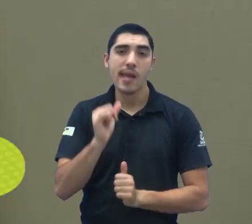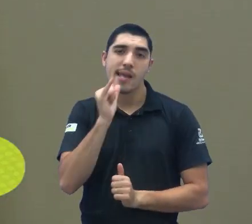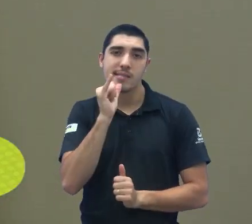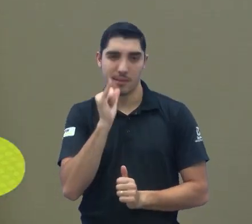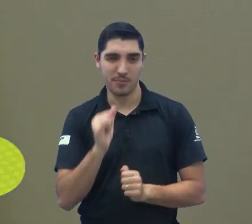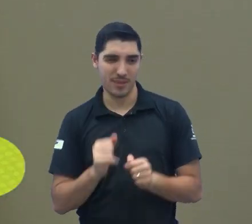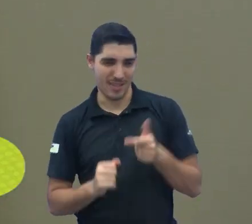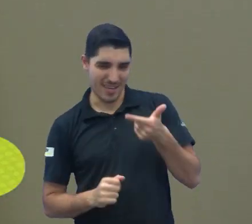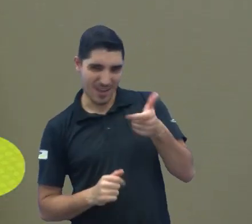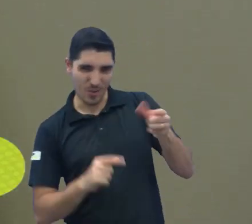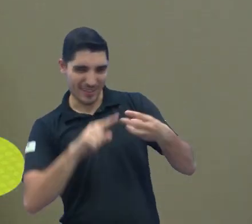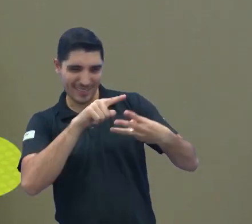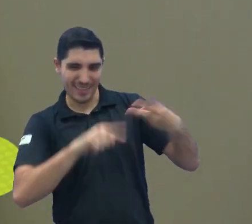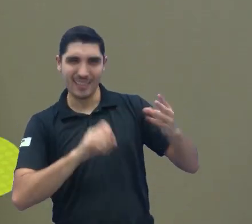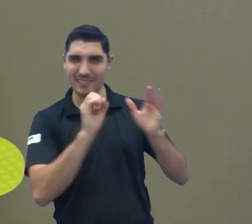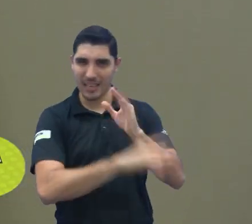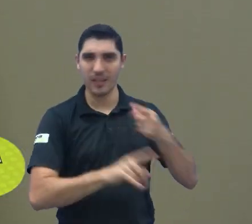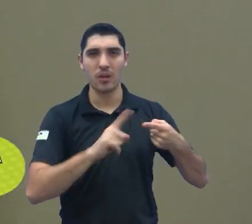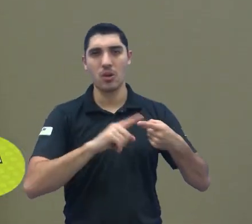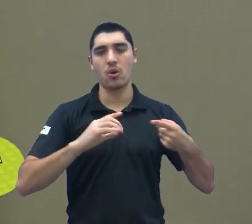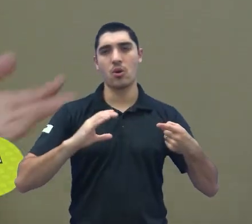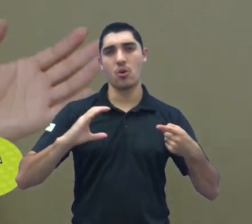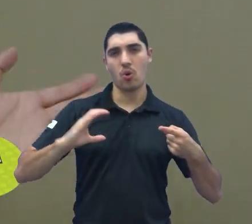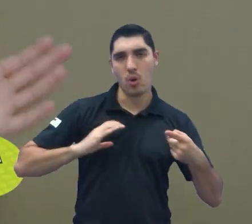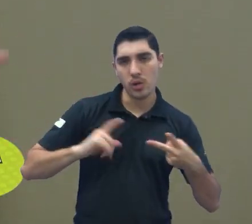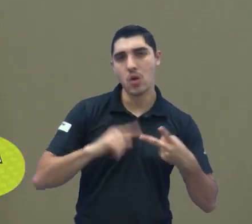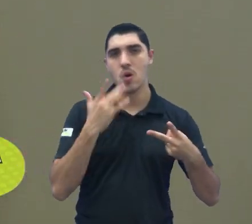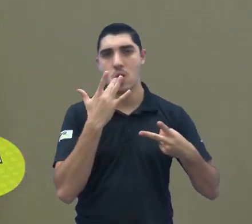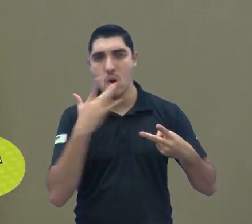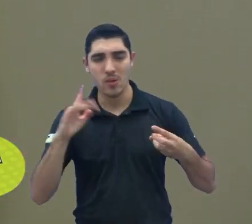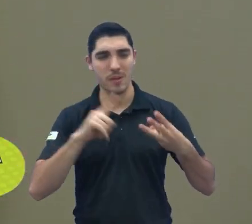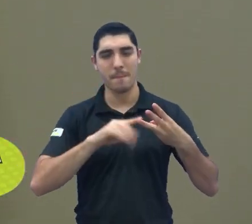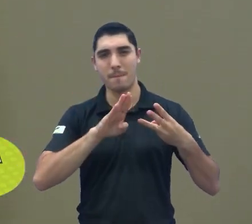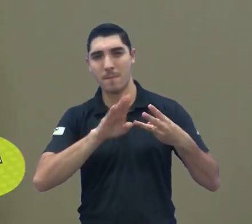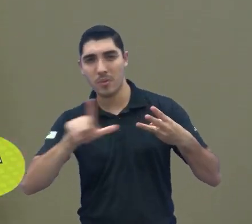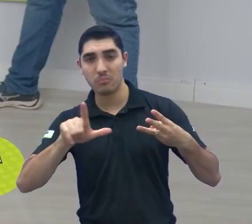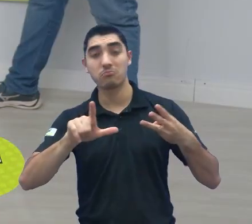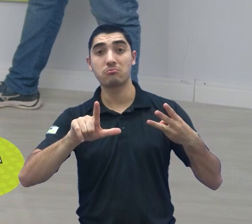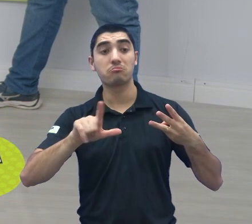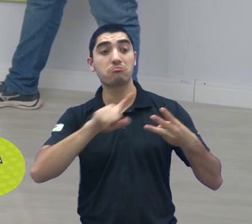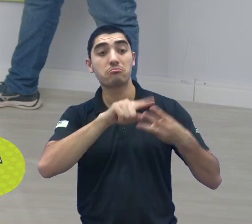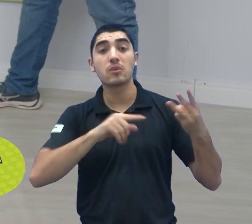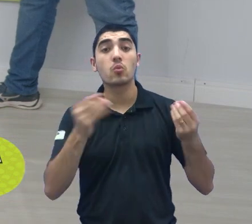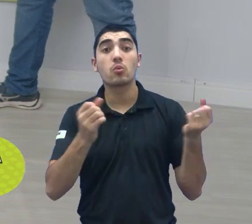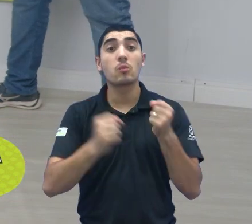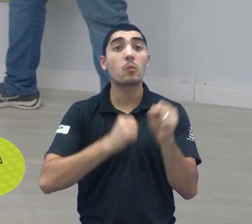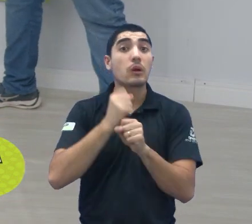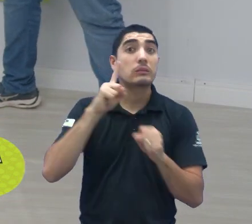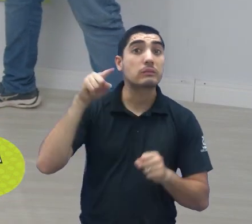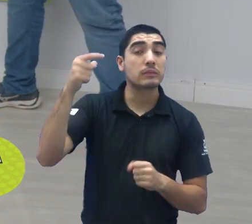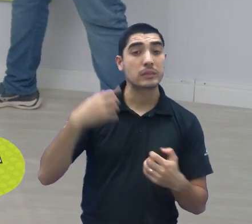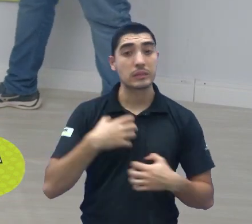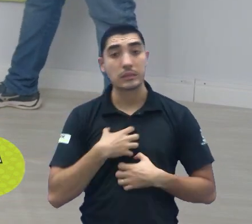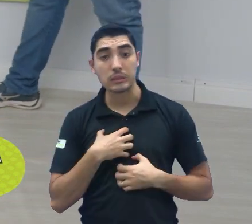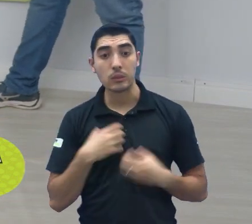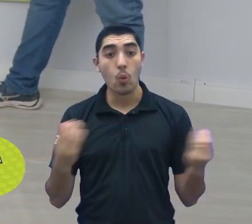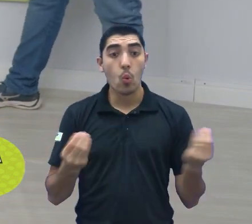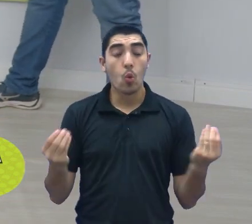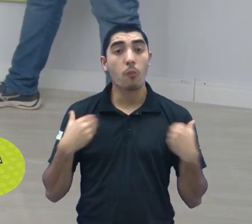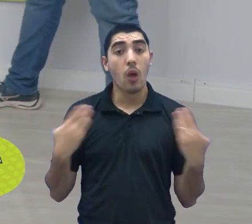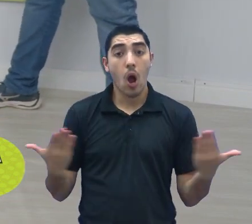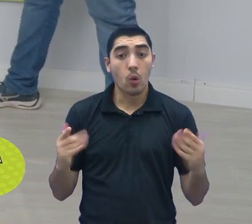equipes que saíram, Corinthians, Ourinhos, Blumenau, opa, e aí, como que vai ser o ano que vem? O que eu vou fazer? O que eu vou fazer? E com isso dá